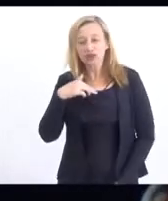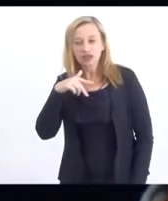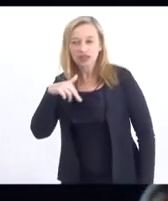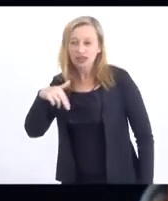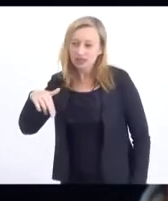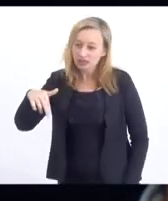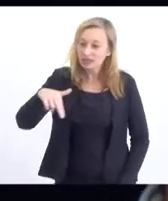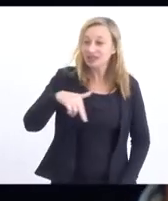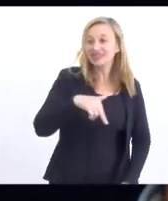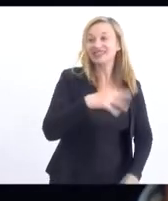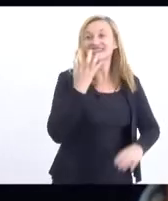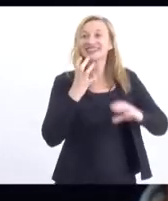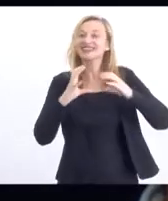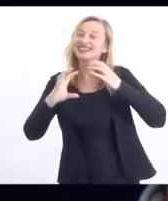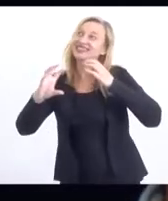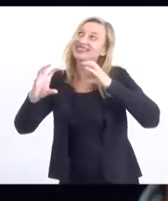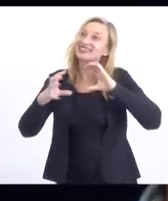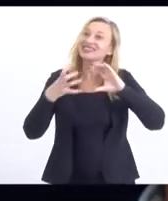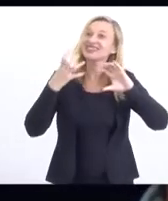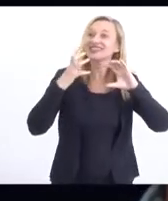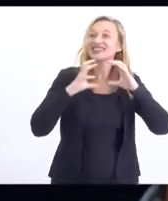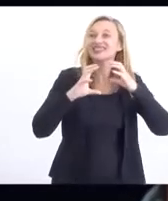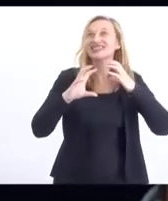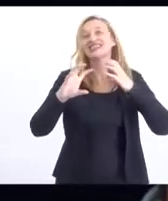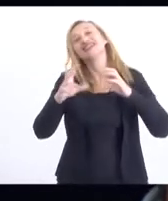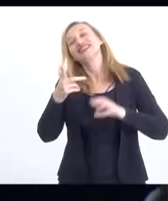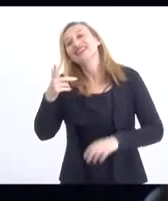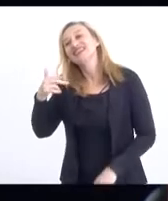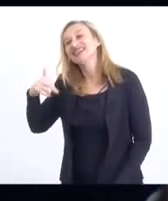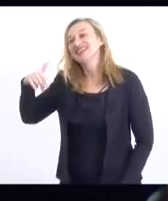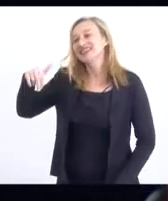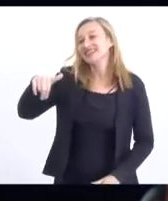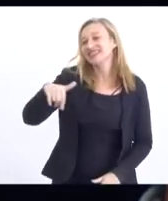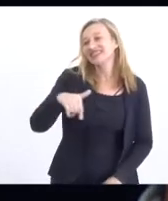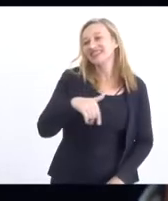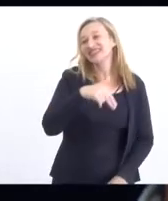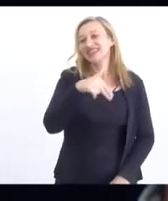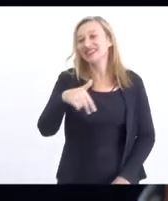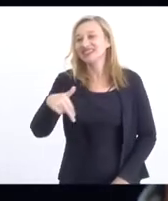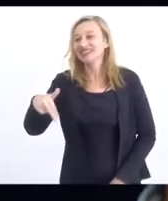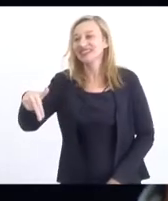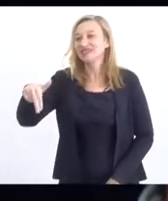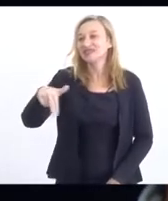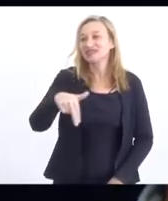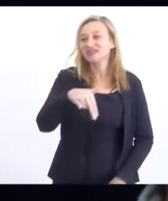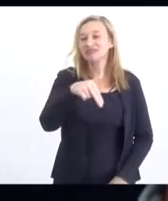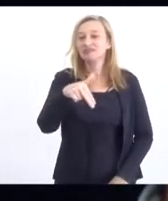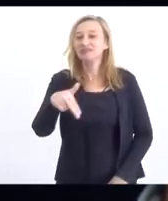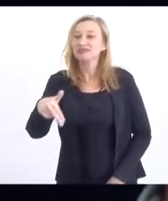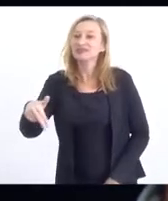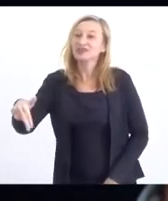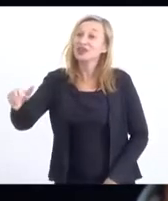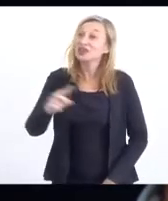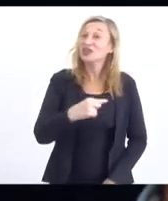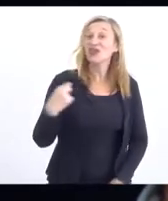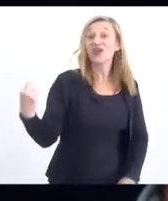Caminhando e cantando, e seguindo a canção,